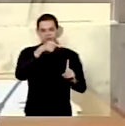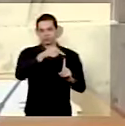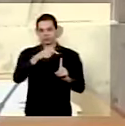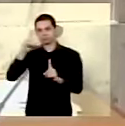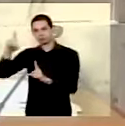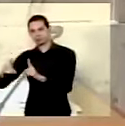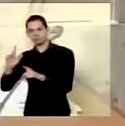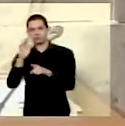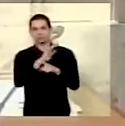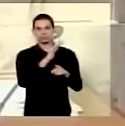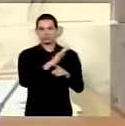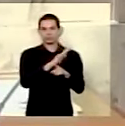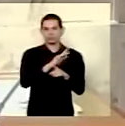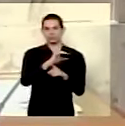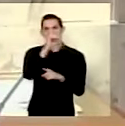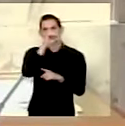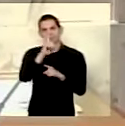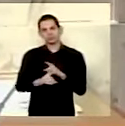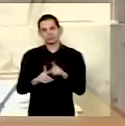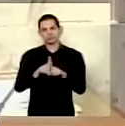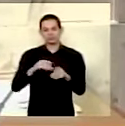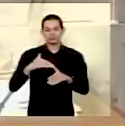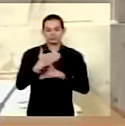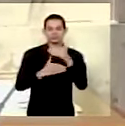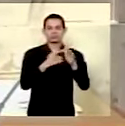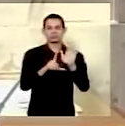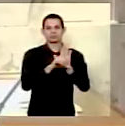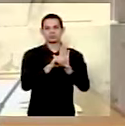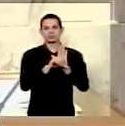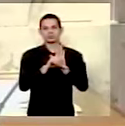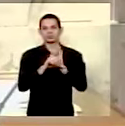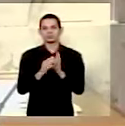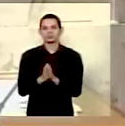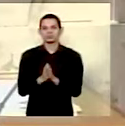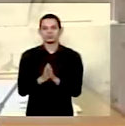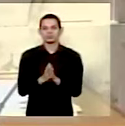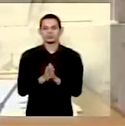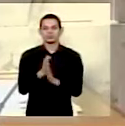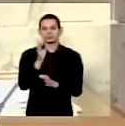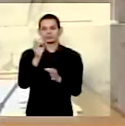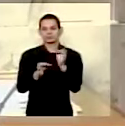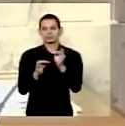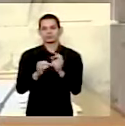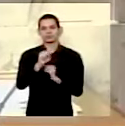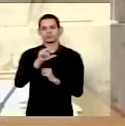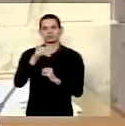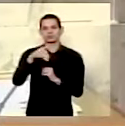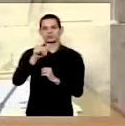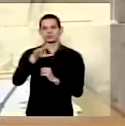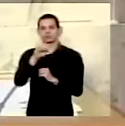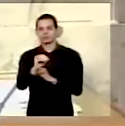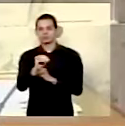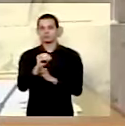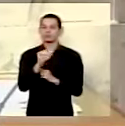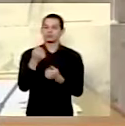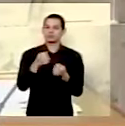do sagrado direito ao devido processo legal. Não há justiça sumária. Fora de seus